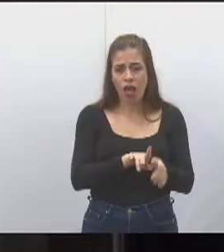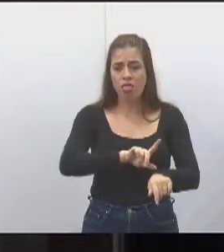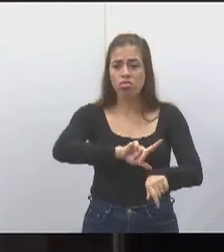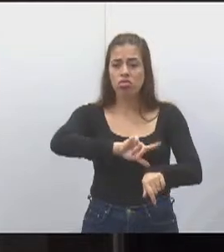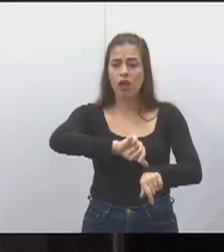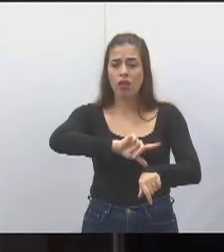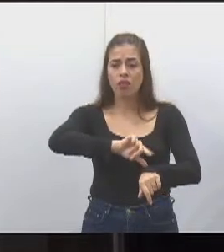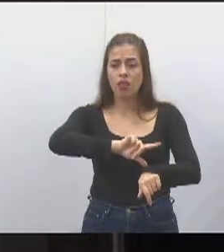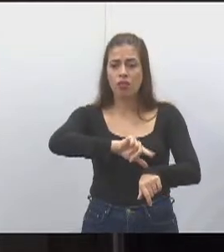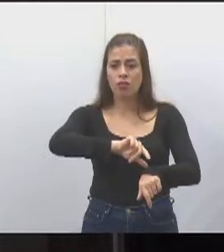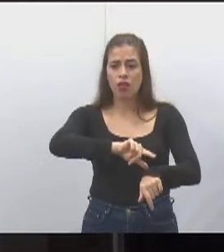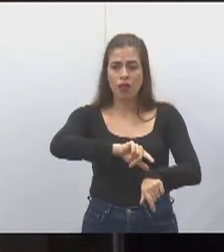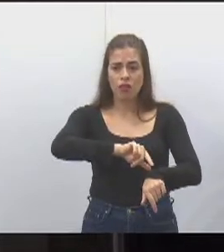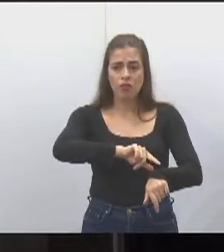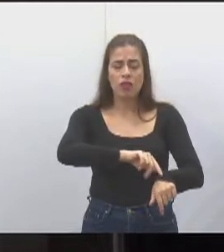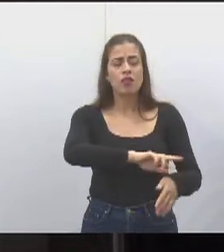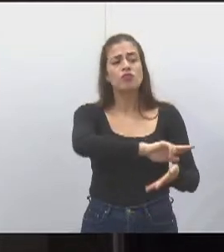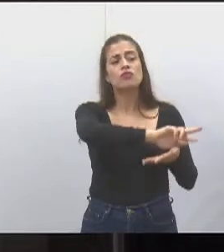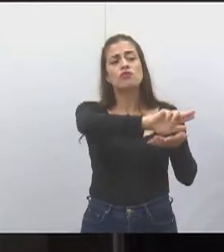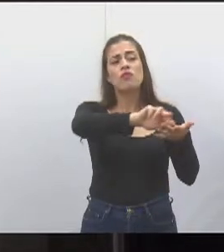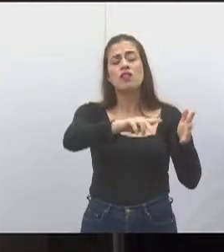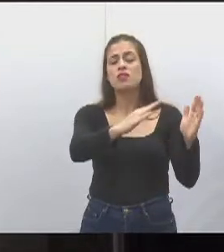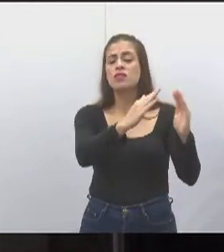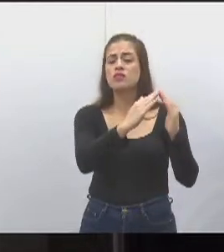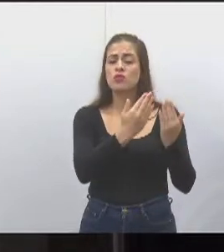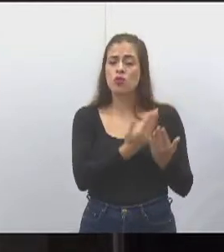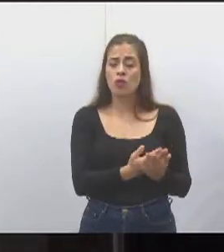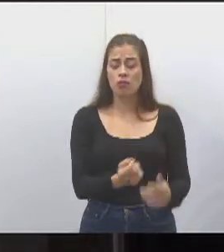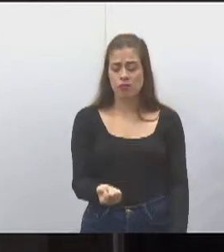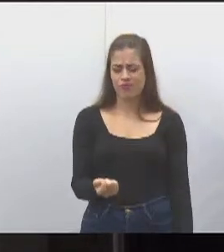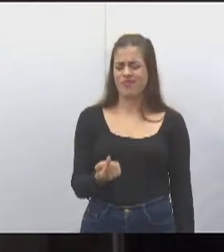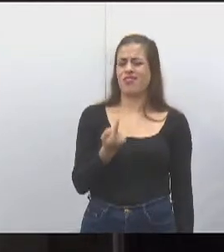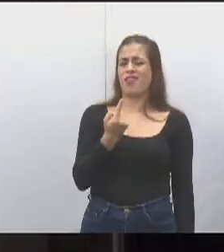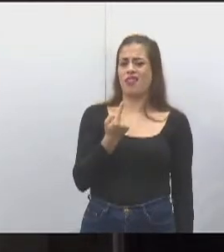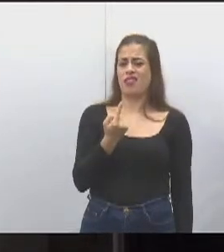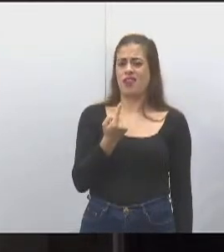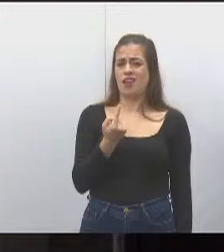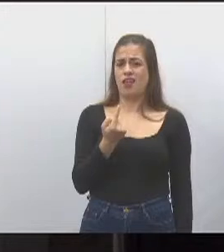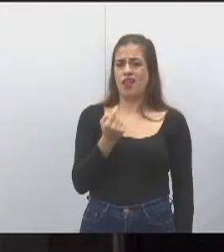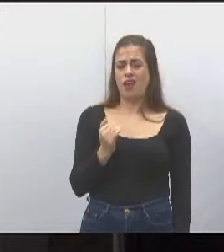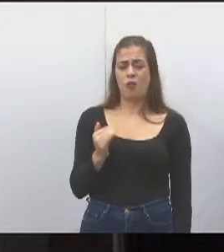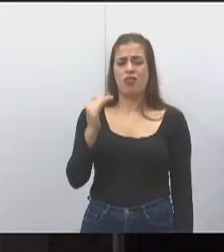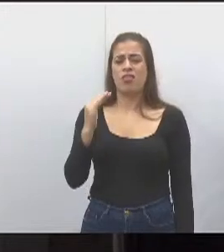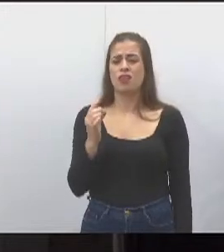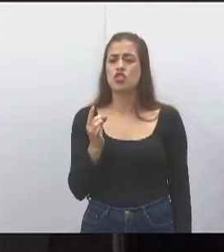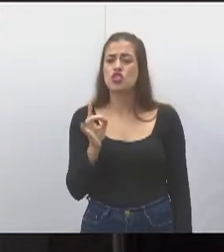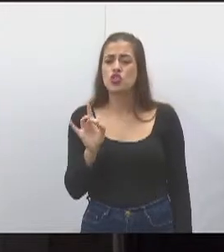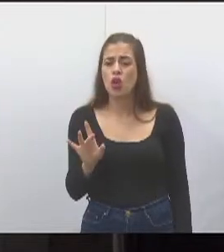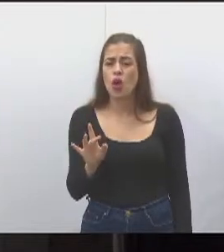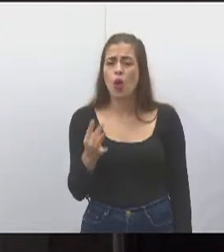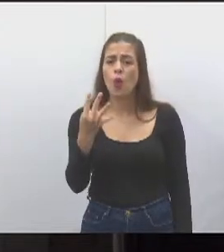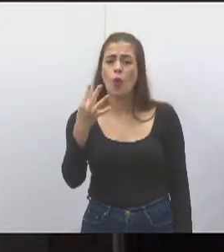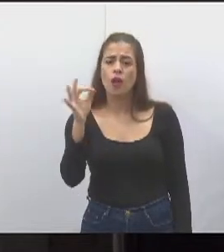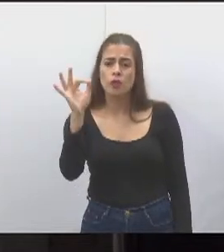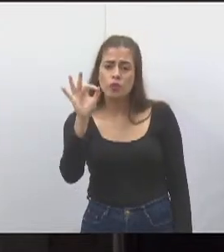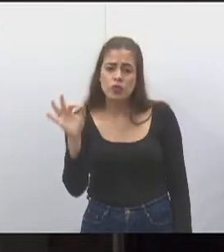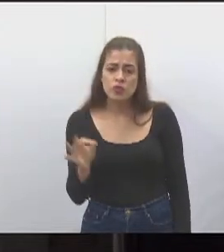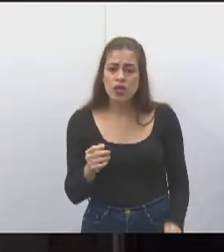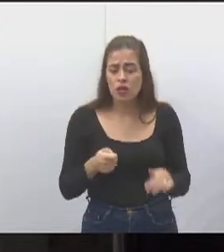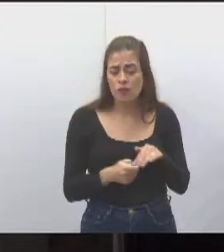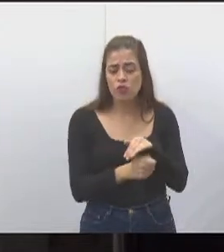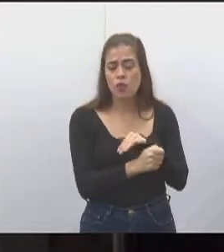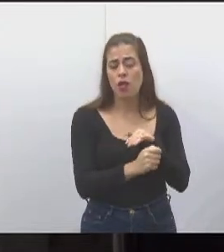atraso em várias escolas, então me estranha que vai ter um aumento só de 4% de investimento na